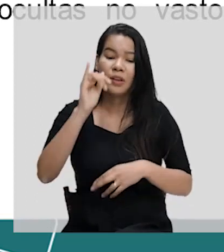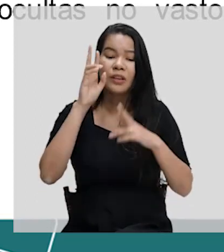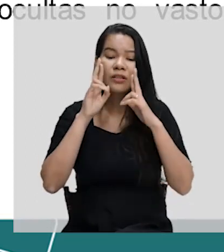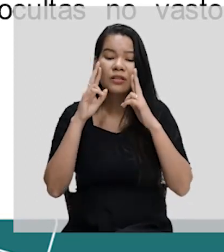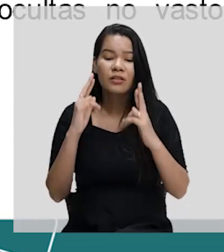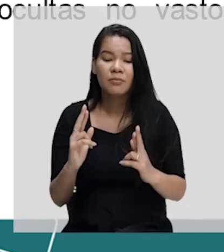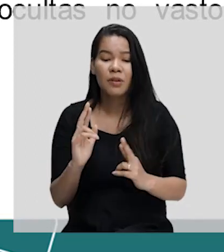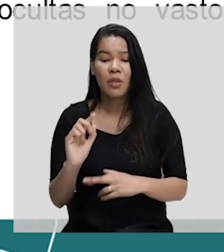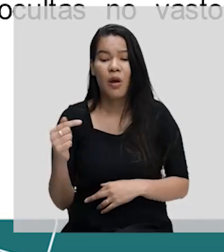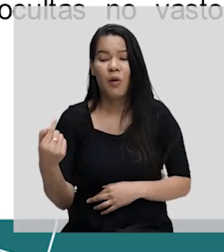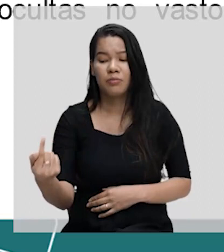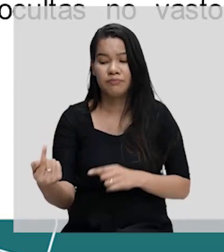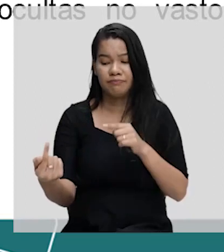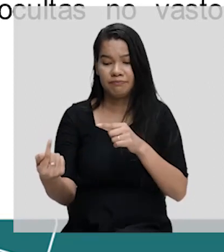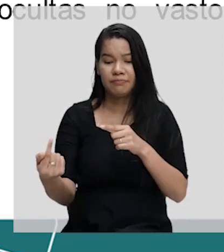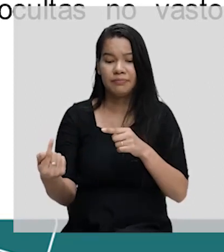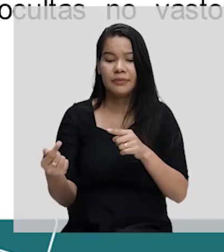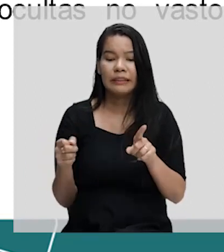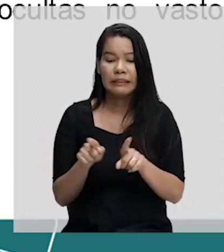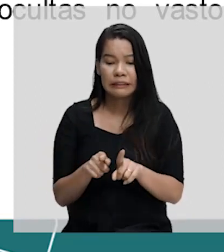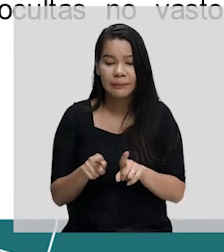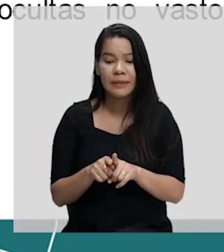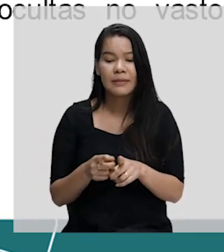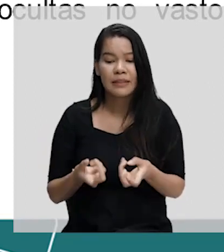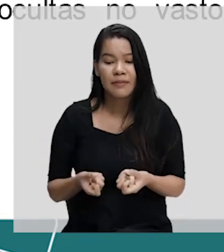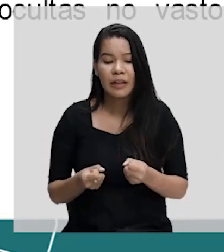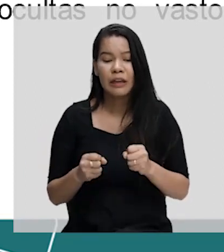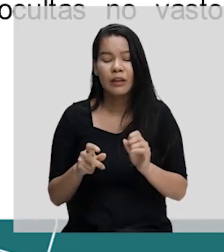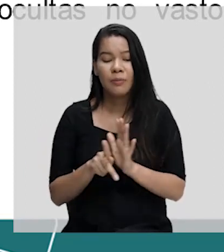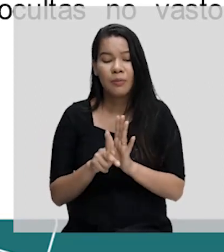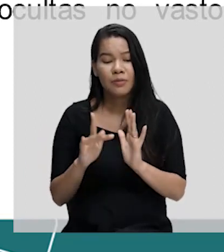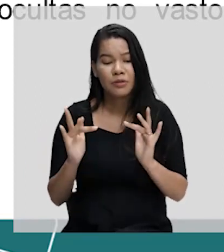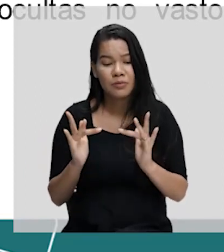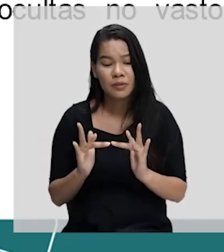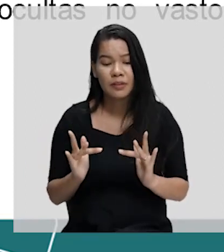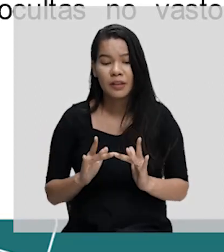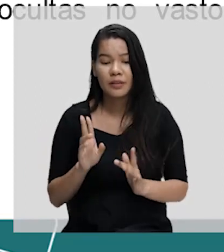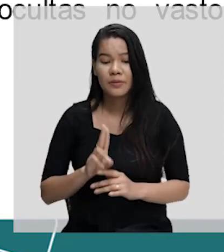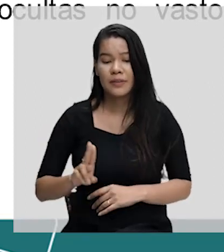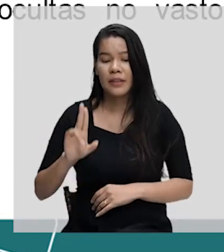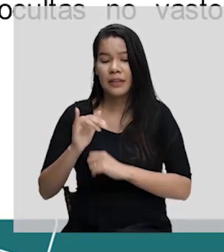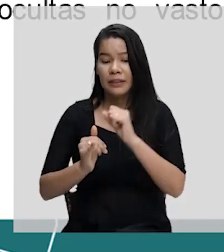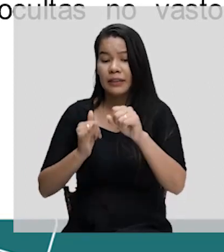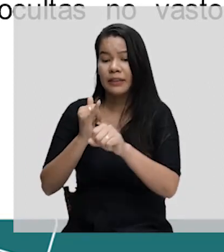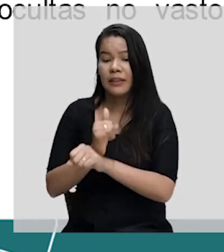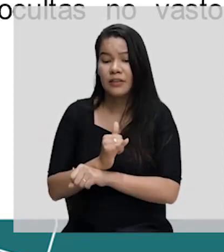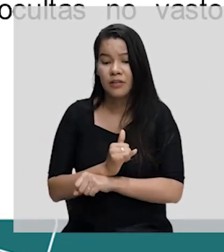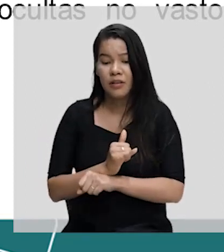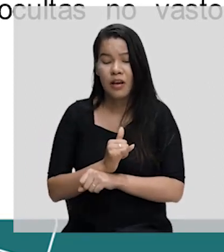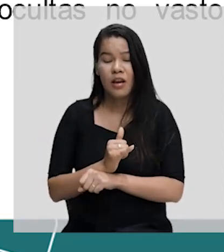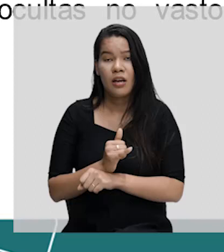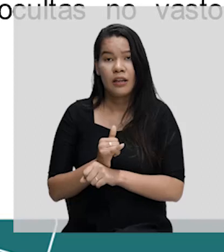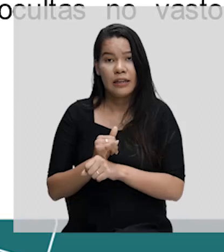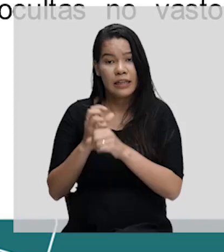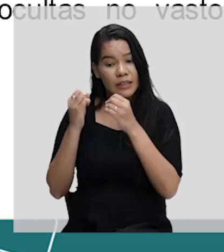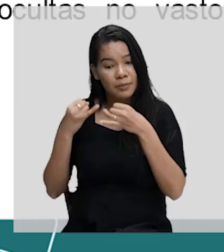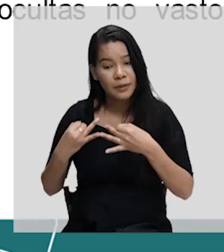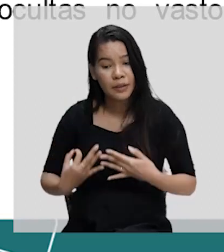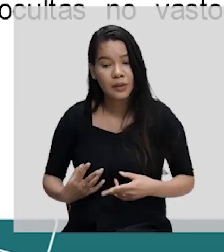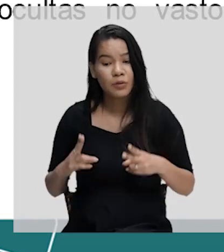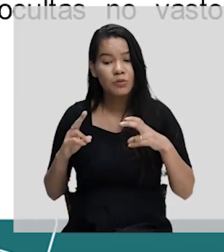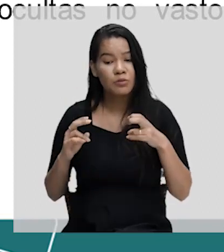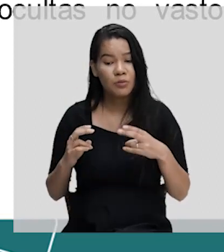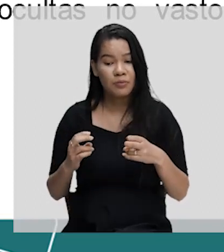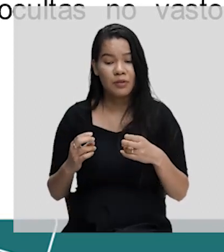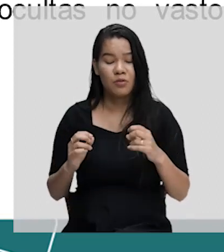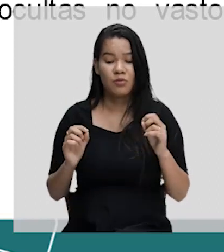própria intimidade ao usar a internet, alertando-os sobre as ameaças ocultas no vasto universo